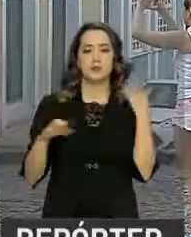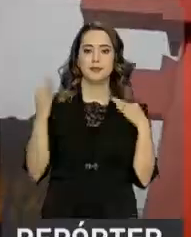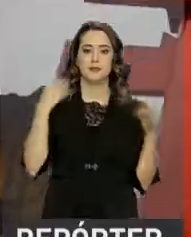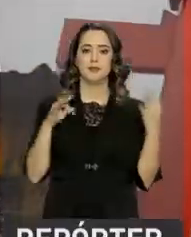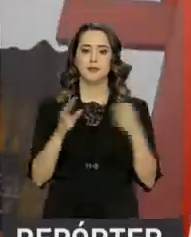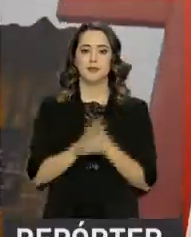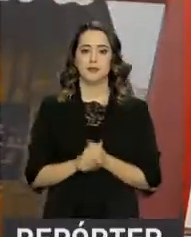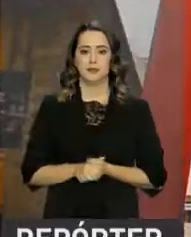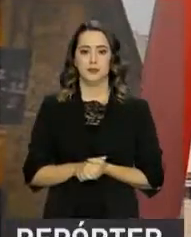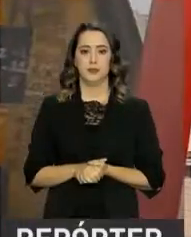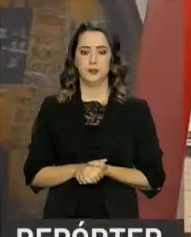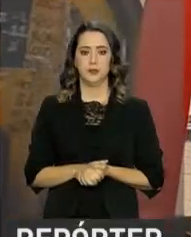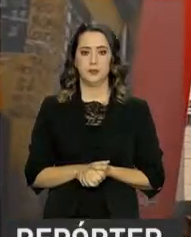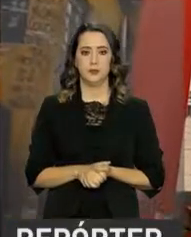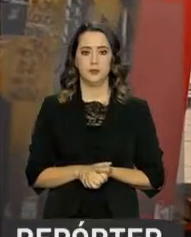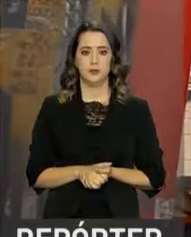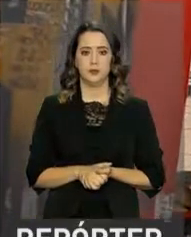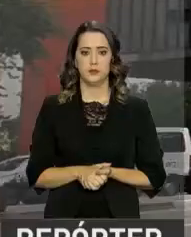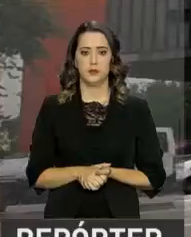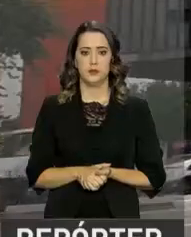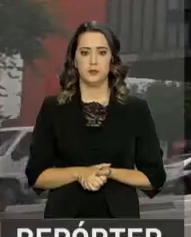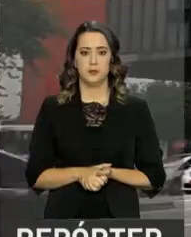turismo.